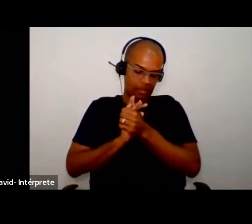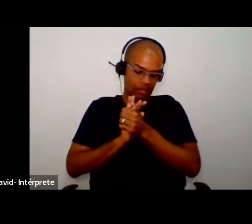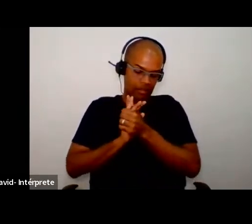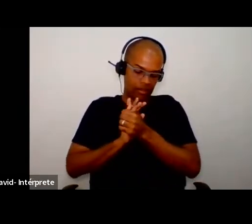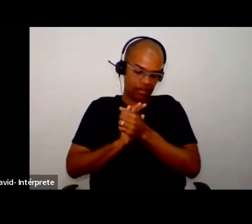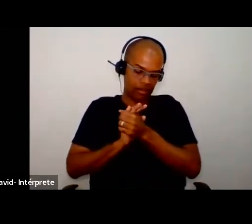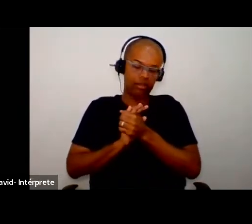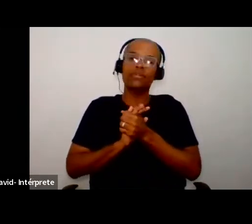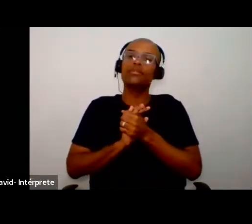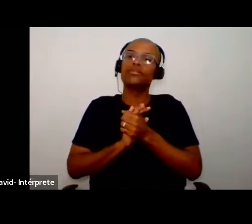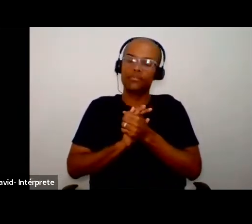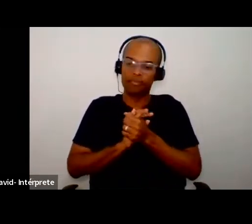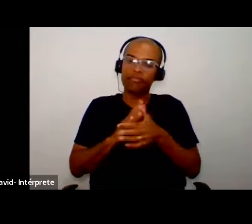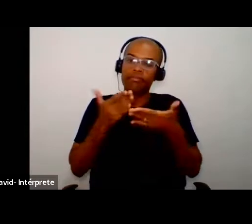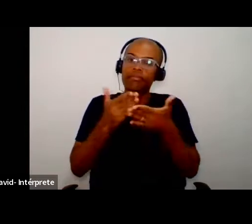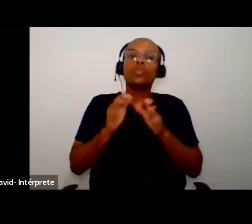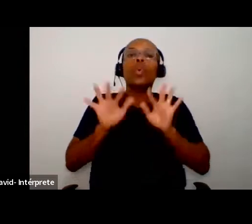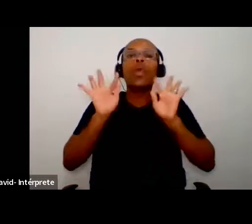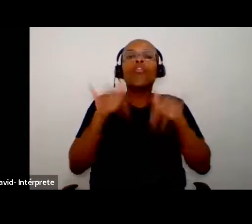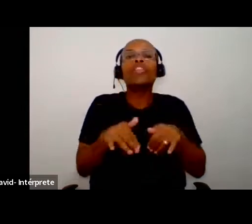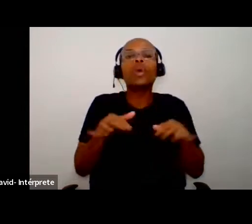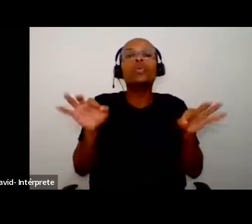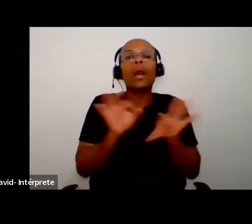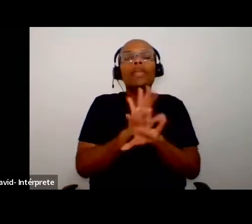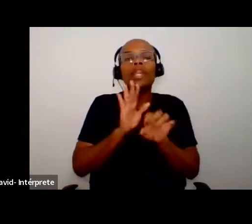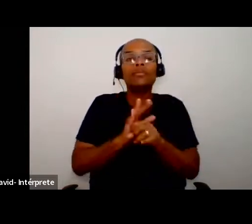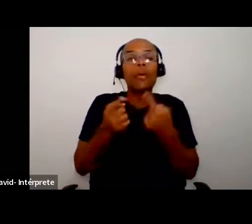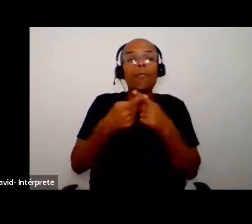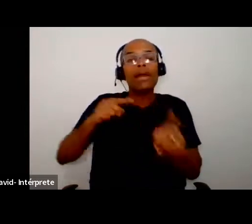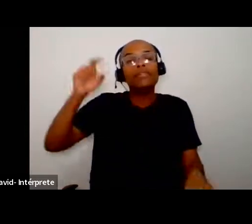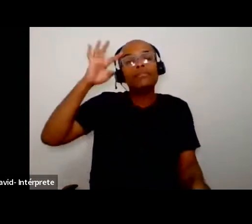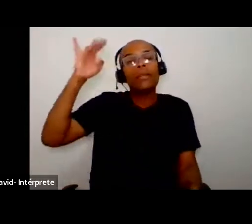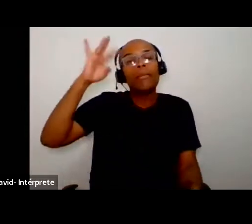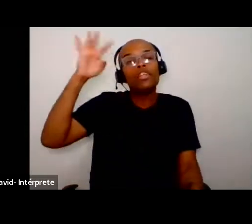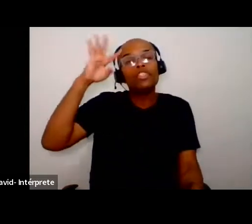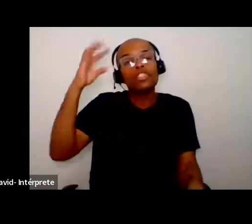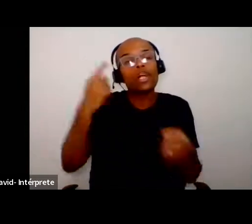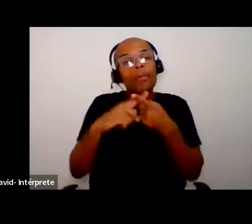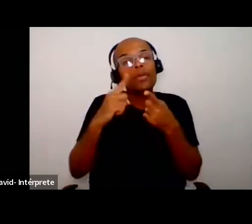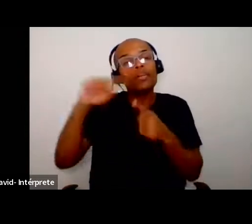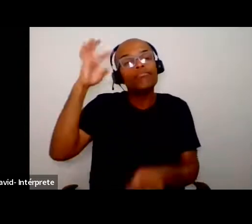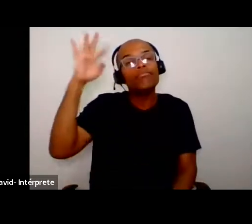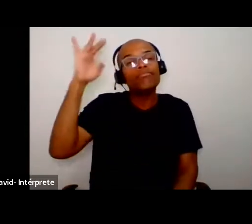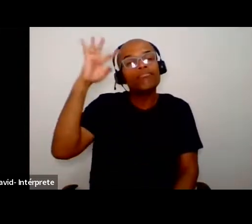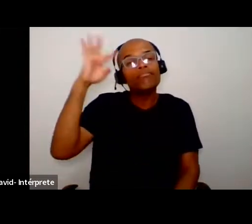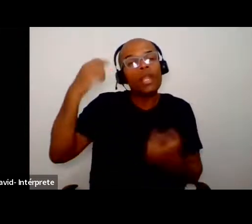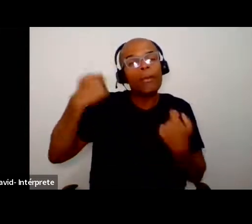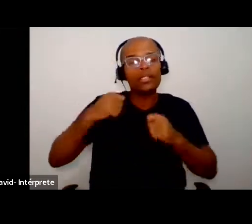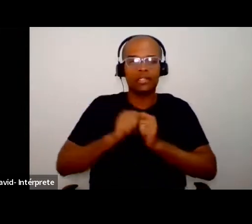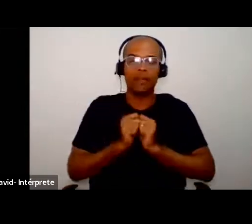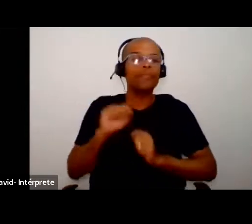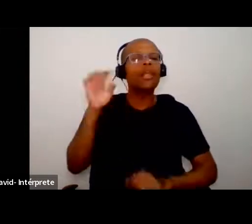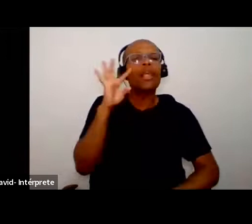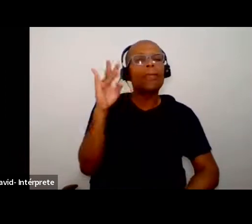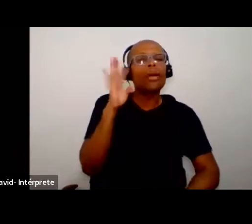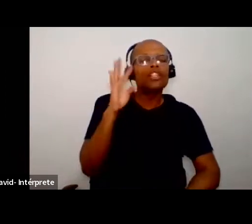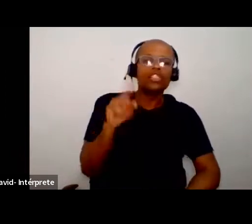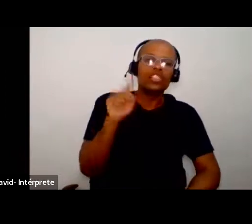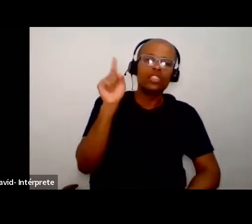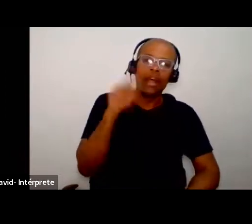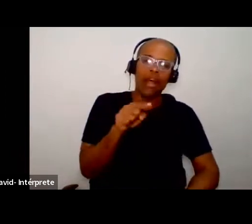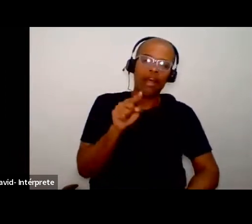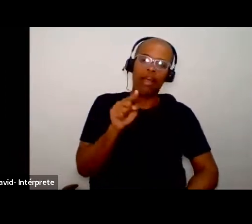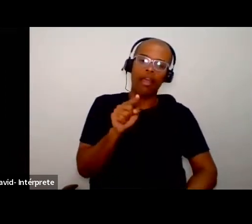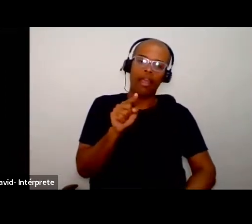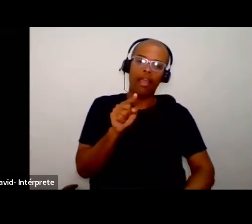capitalismo. Mas a gente tem que imaginar, porque imaginar é o necessário, né? Imaginar é o